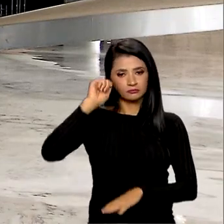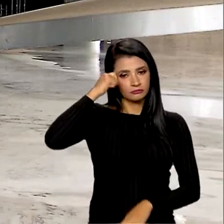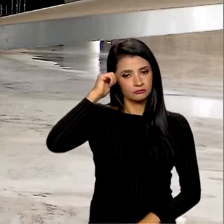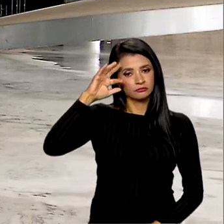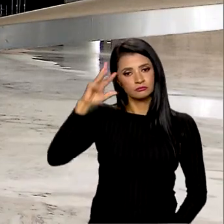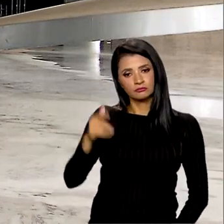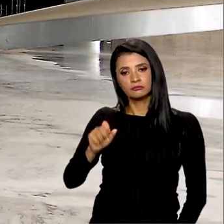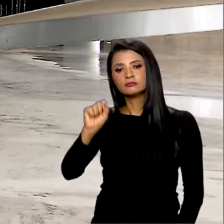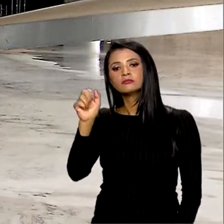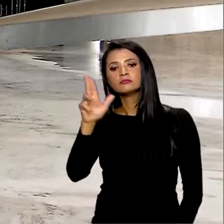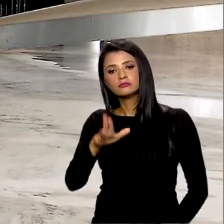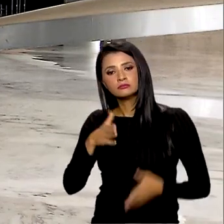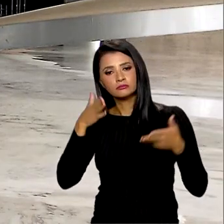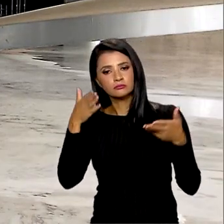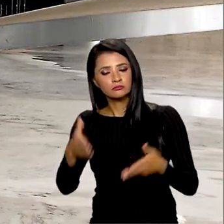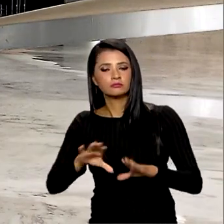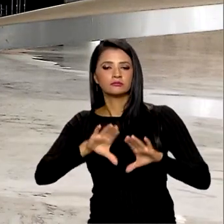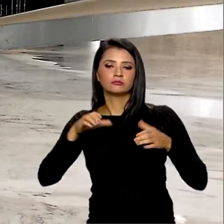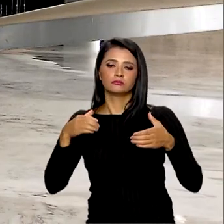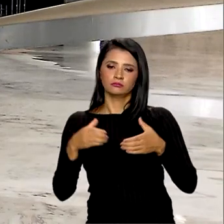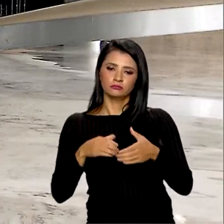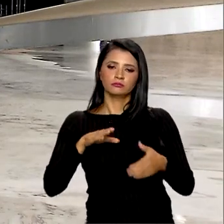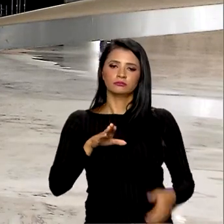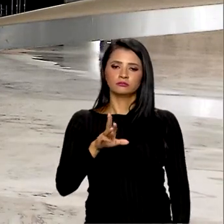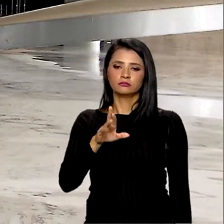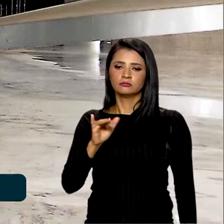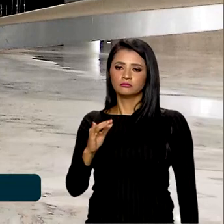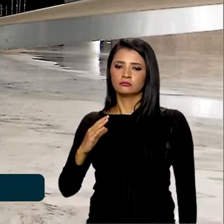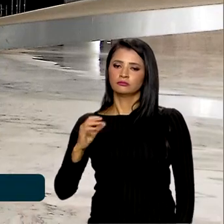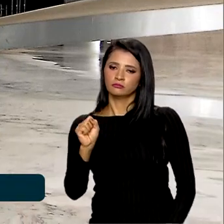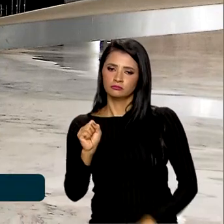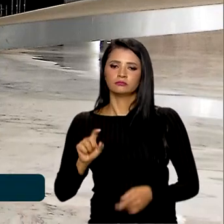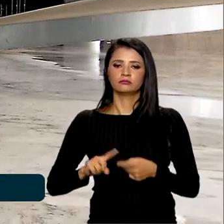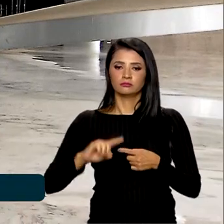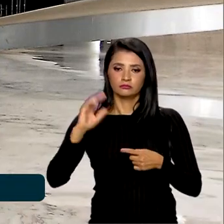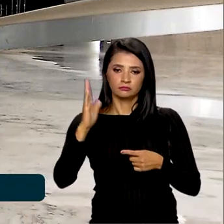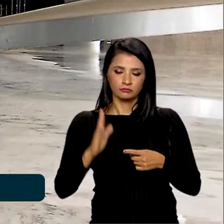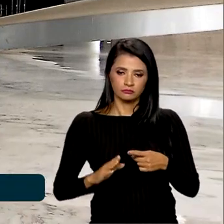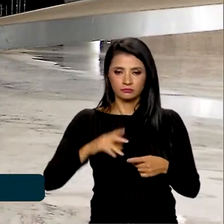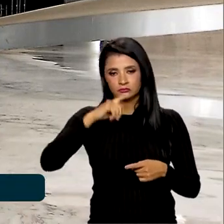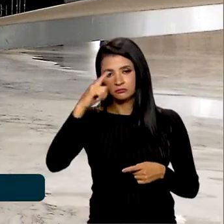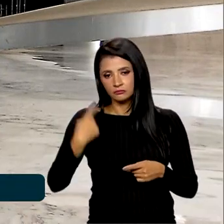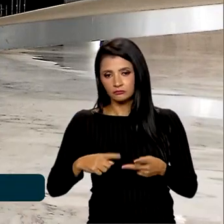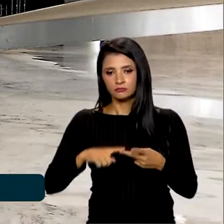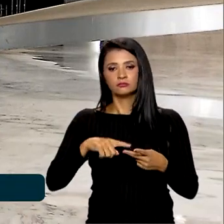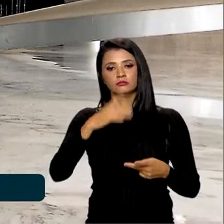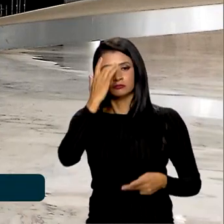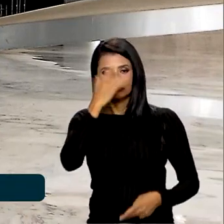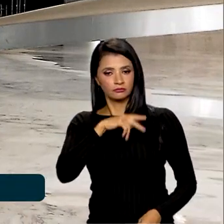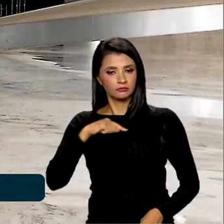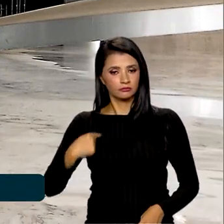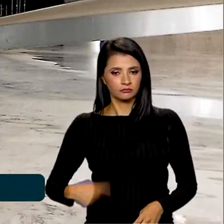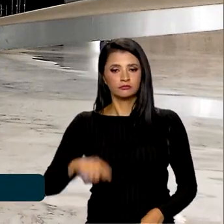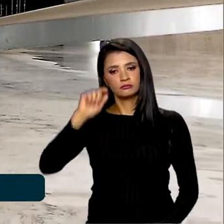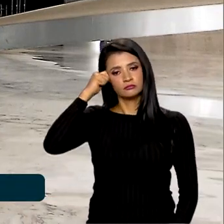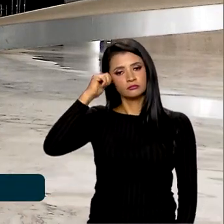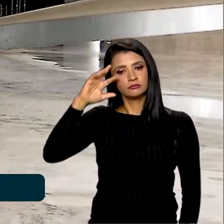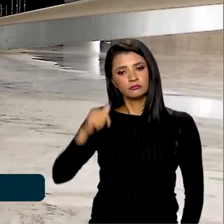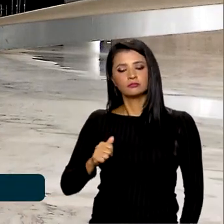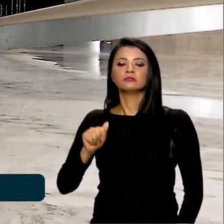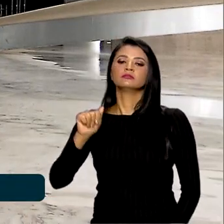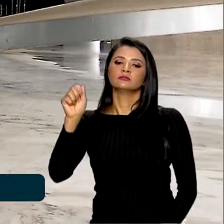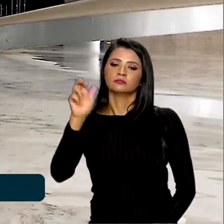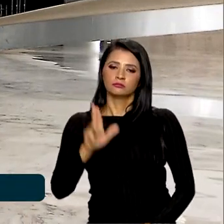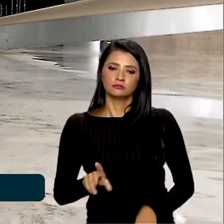para participar da cúpula do BRICS, bloco que reúne Brasil, Rússia, Índia, China e África do Sul. Além de